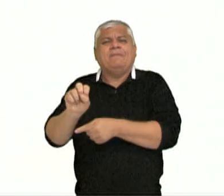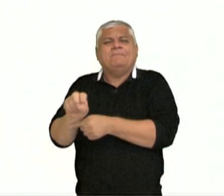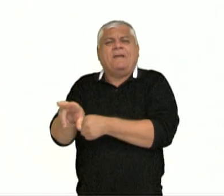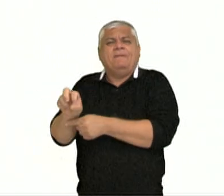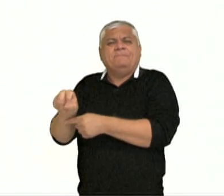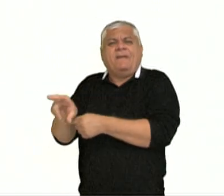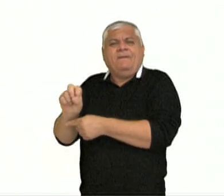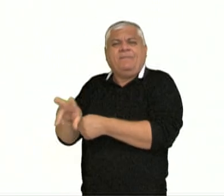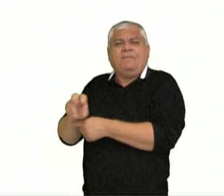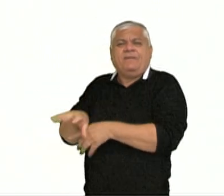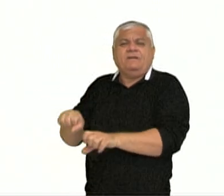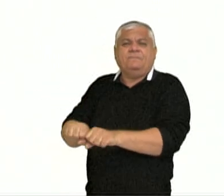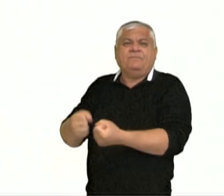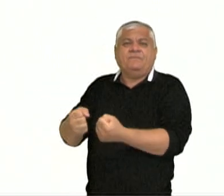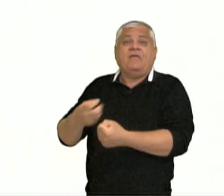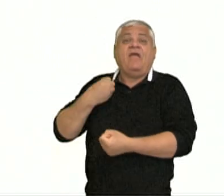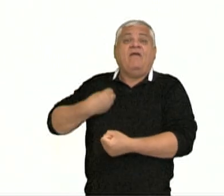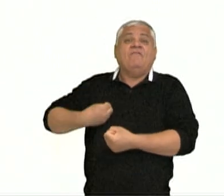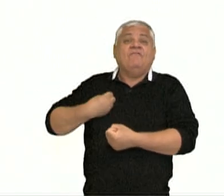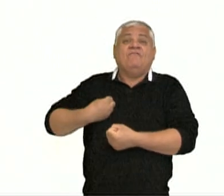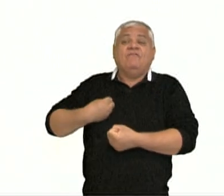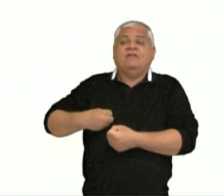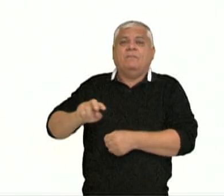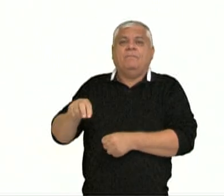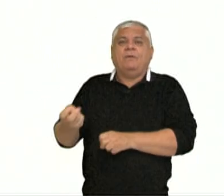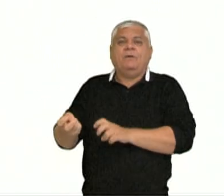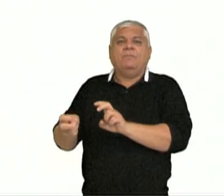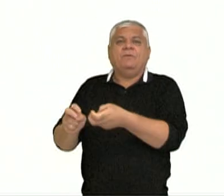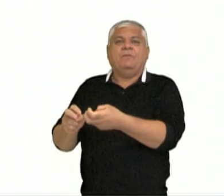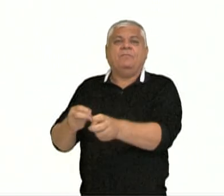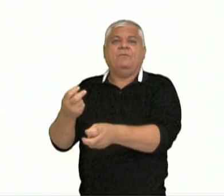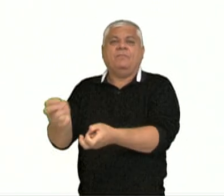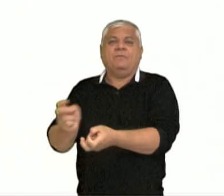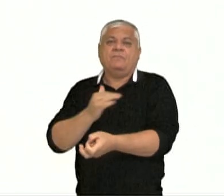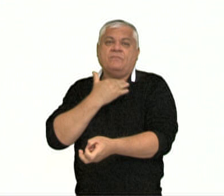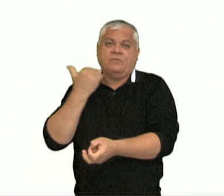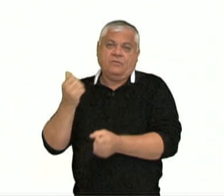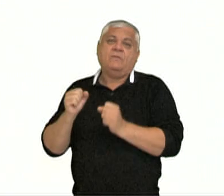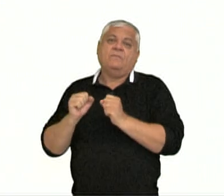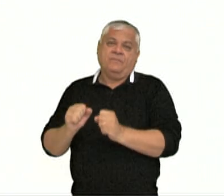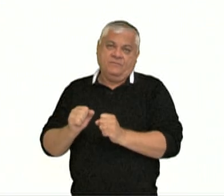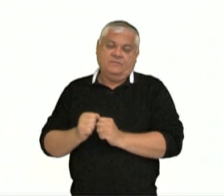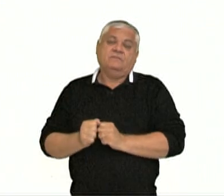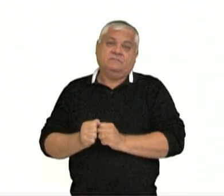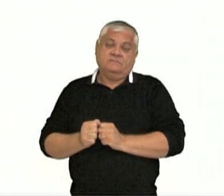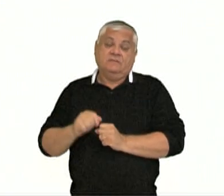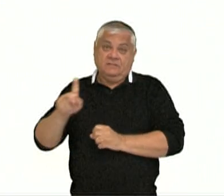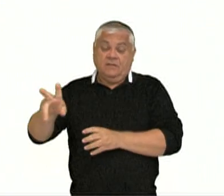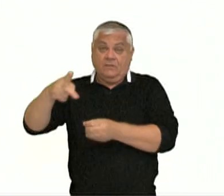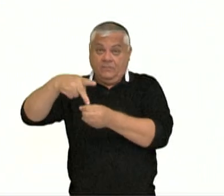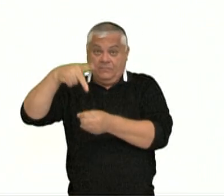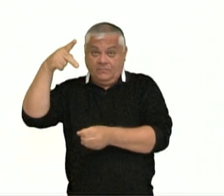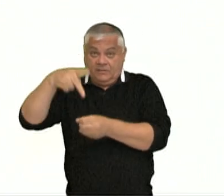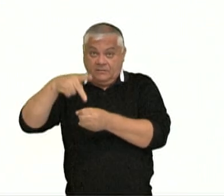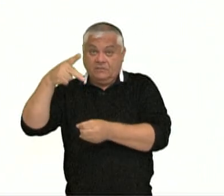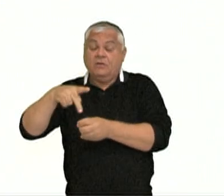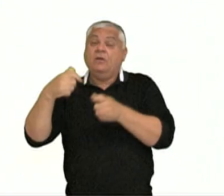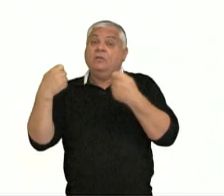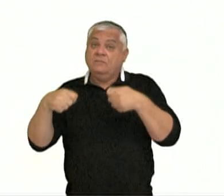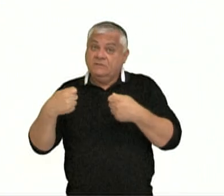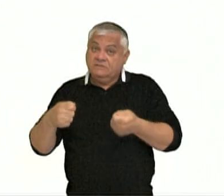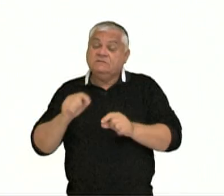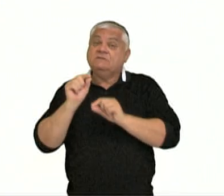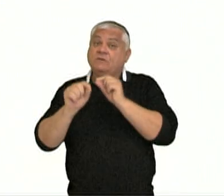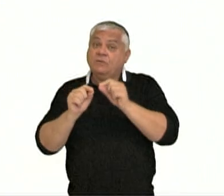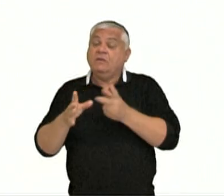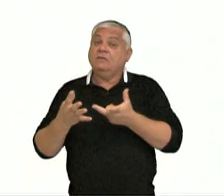espécies que vivem ali vão ser afetadas por essas características. Então, a exploração do petróleo requer um emprego enorme